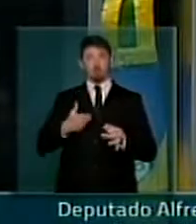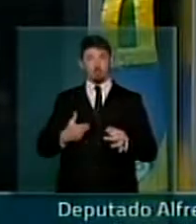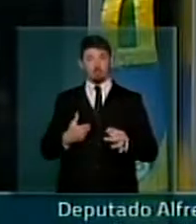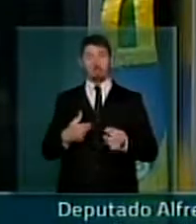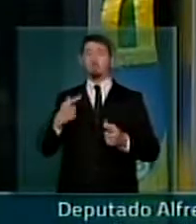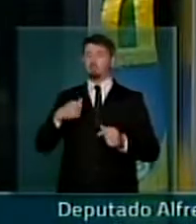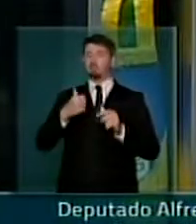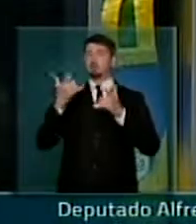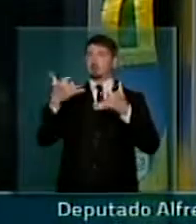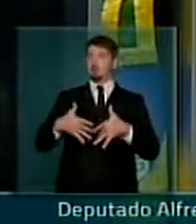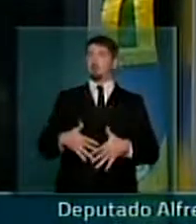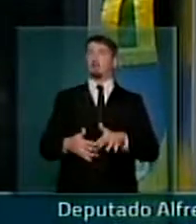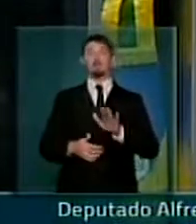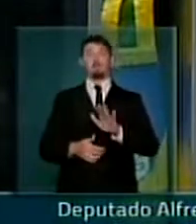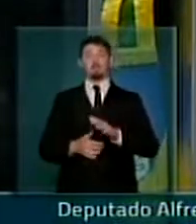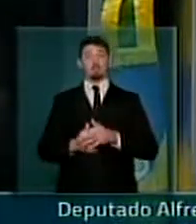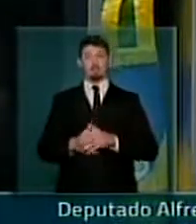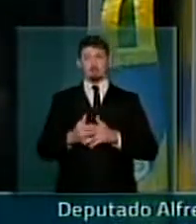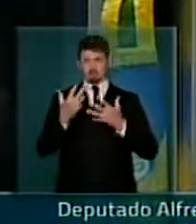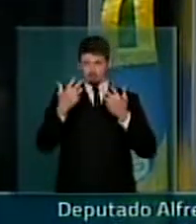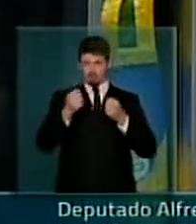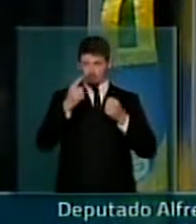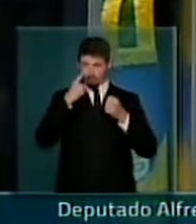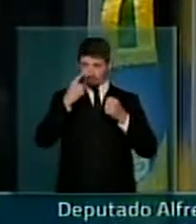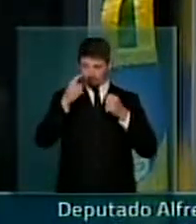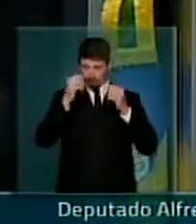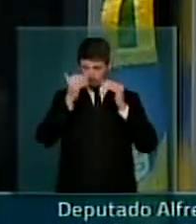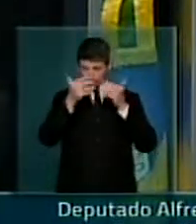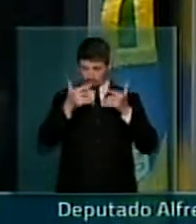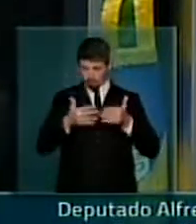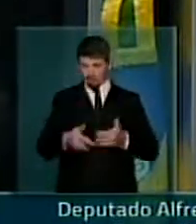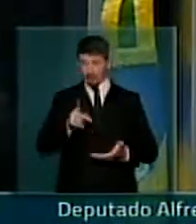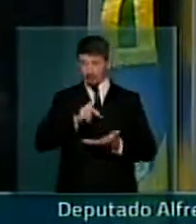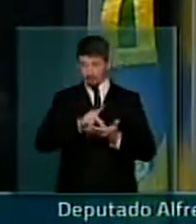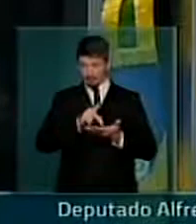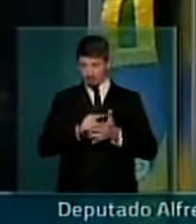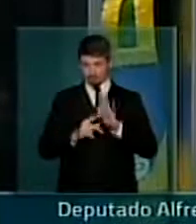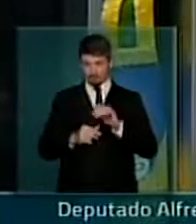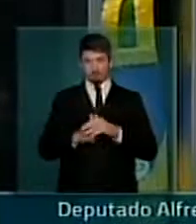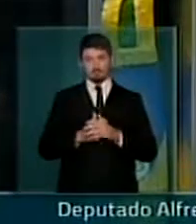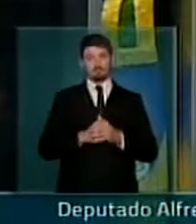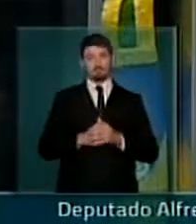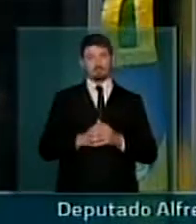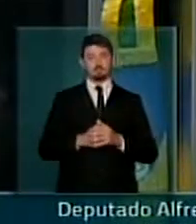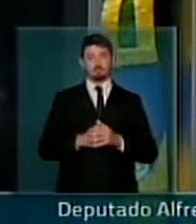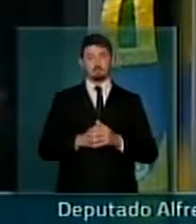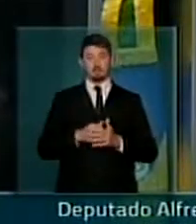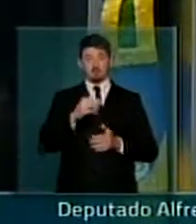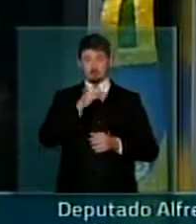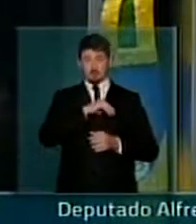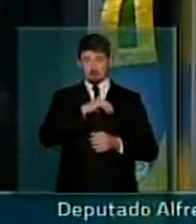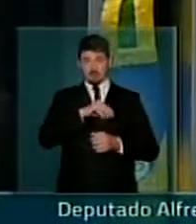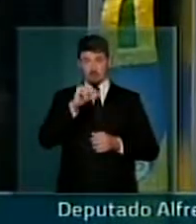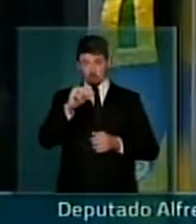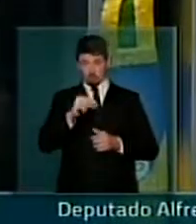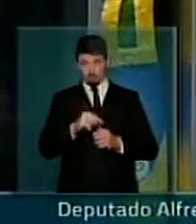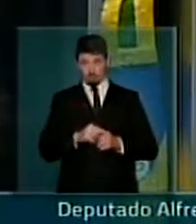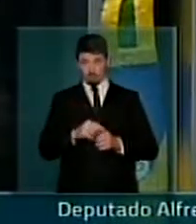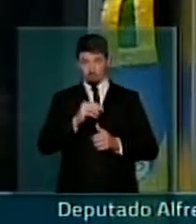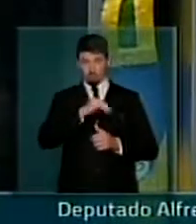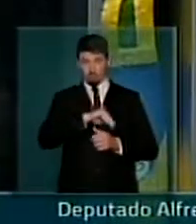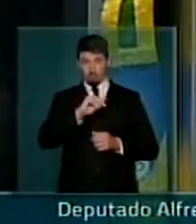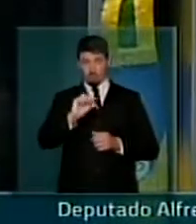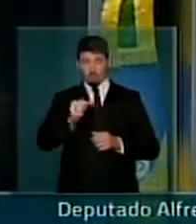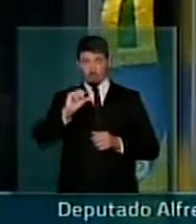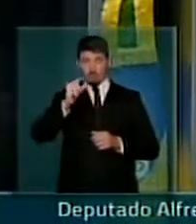pontuá-los. Vamos analisar um pouco as realidades. Em primeiro lugar, o salário mínimo